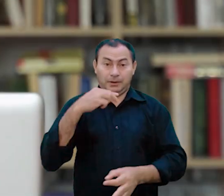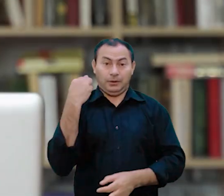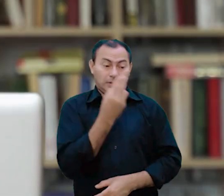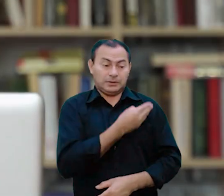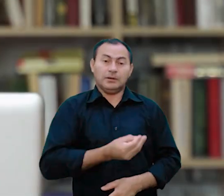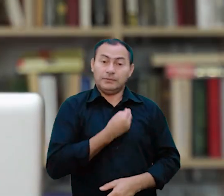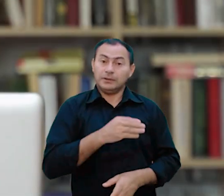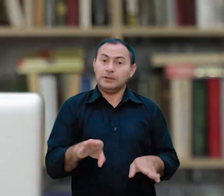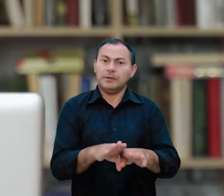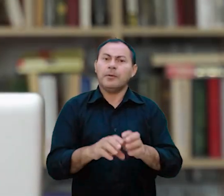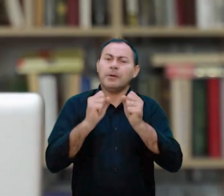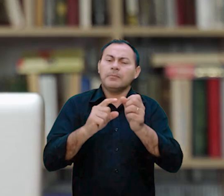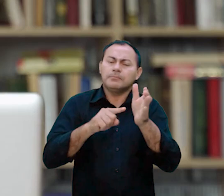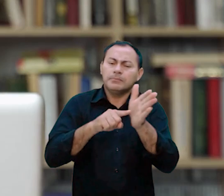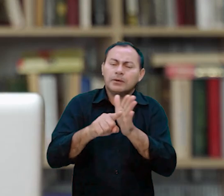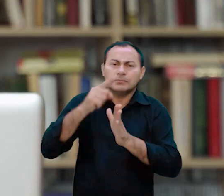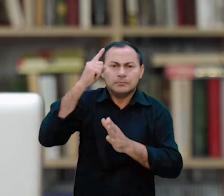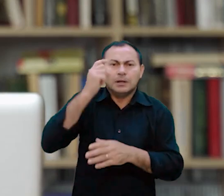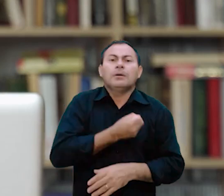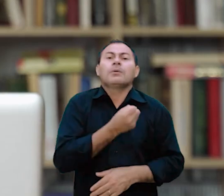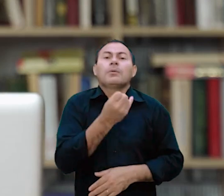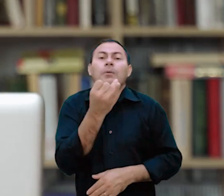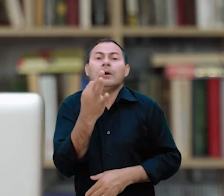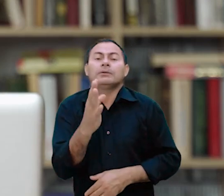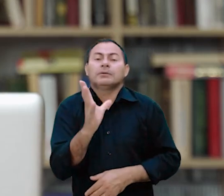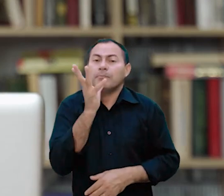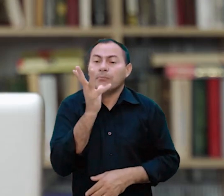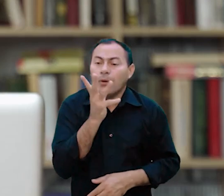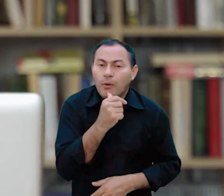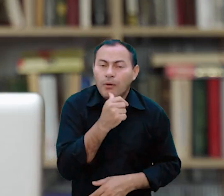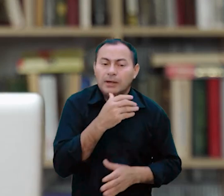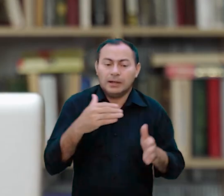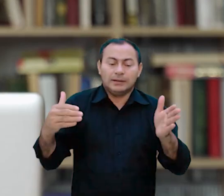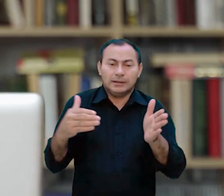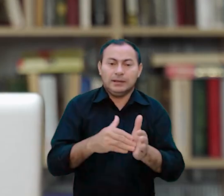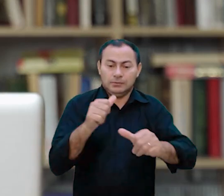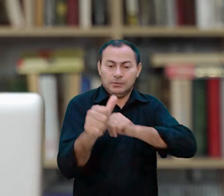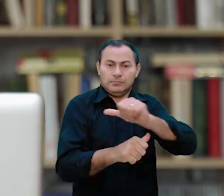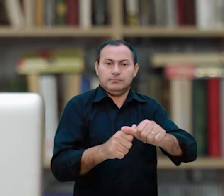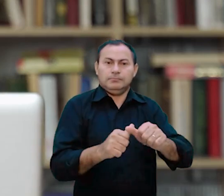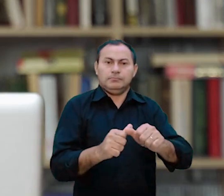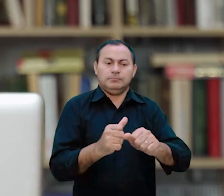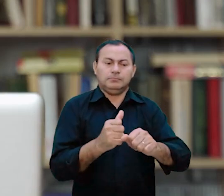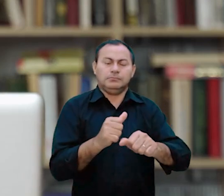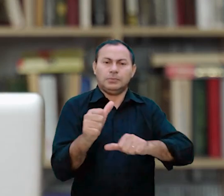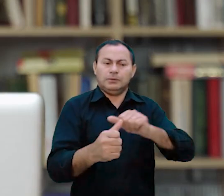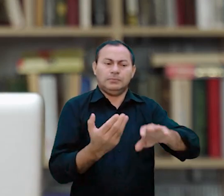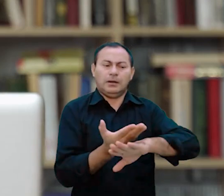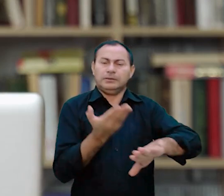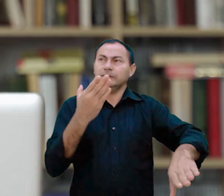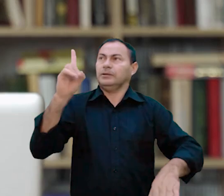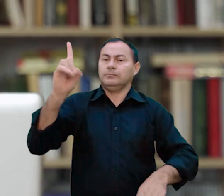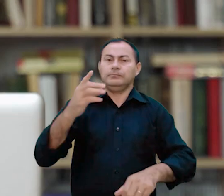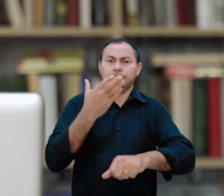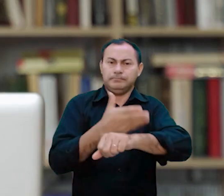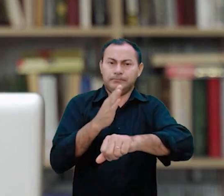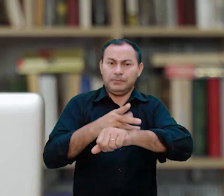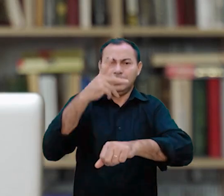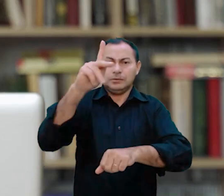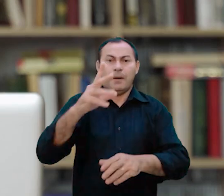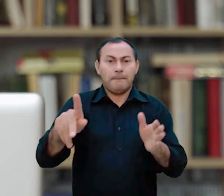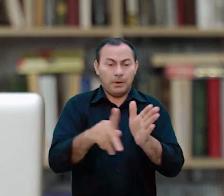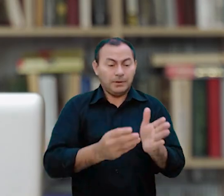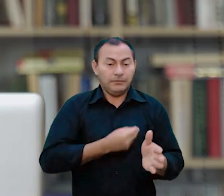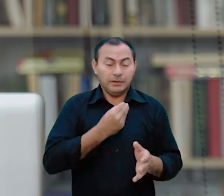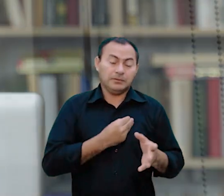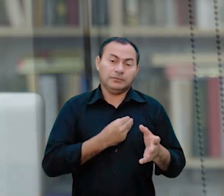para as nossas vidas, podemos nos perguntar: quanto tempo leva até que nos tornemos apóstatas? Aplique